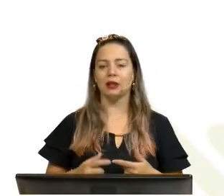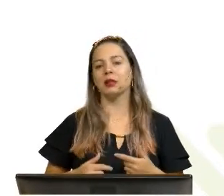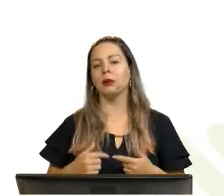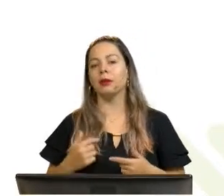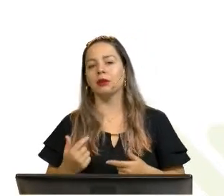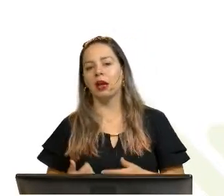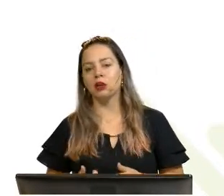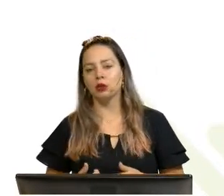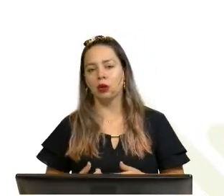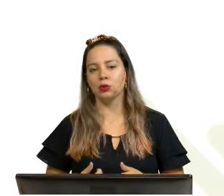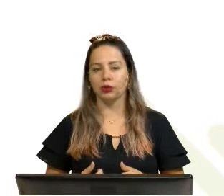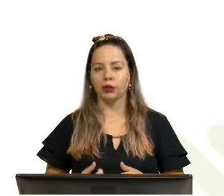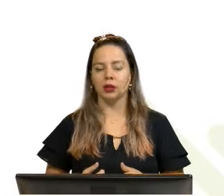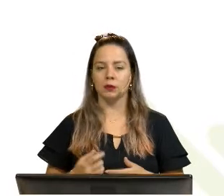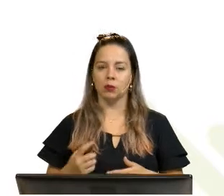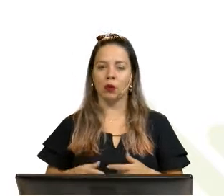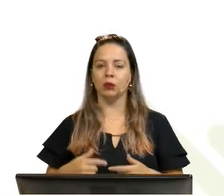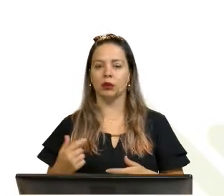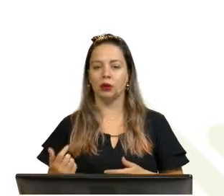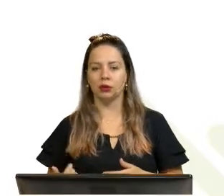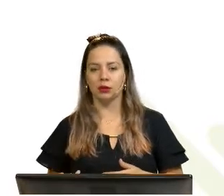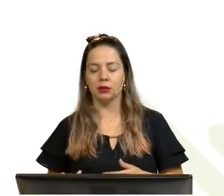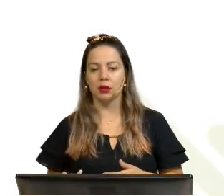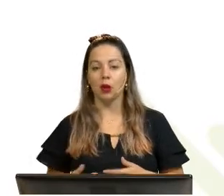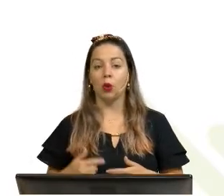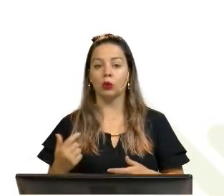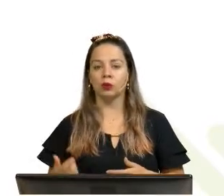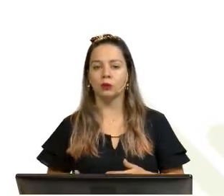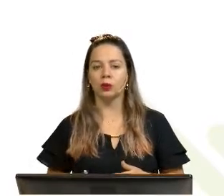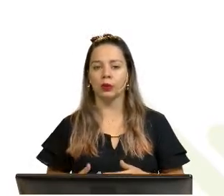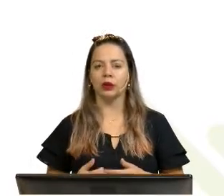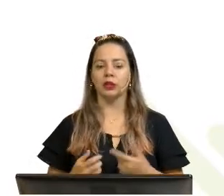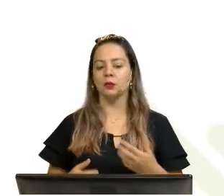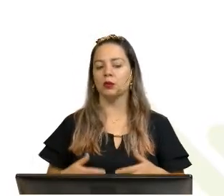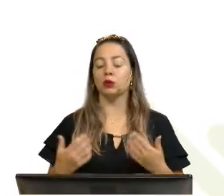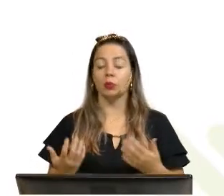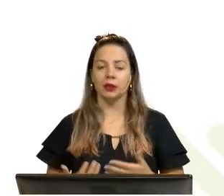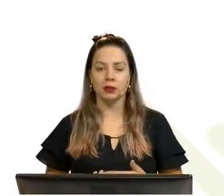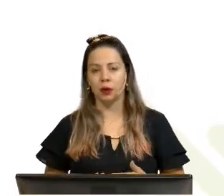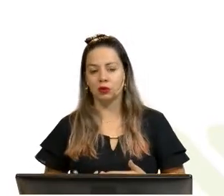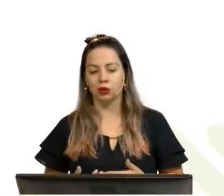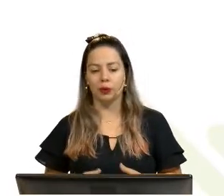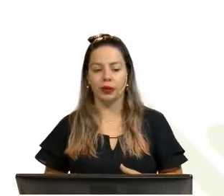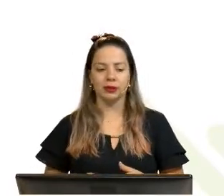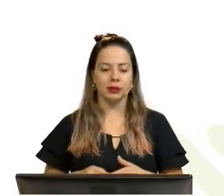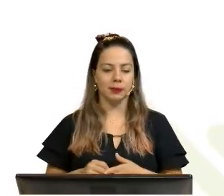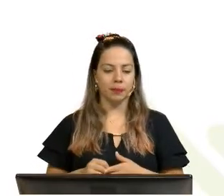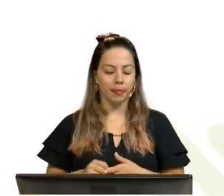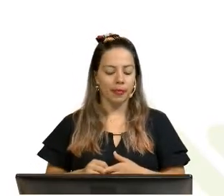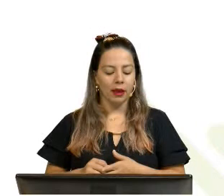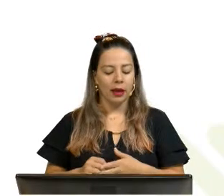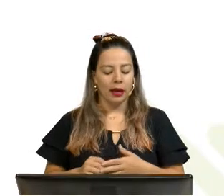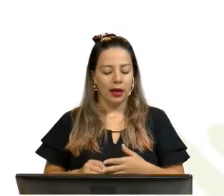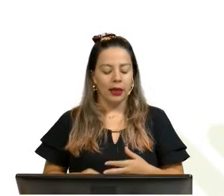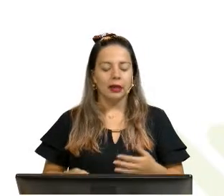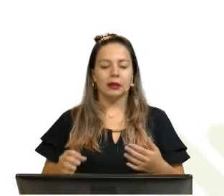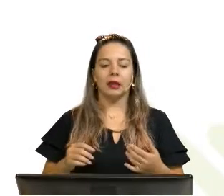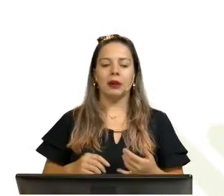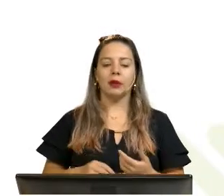elas também protege o nosso organismo contra outras outros microrganismos com o aparecimento de doenças